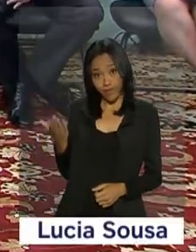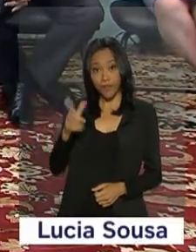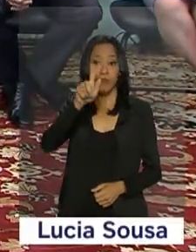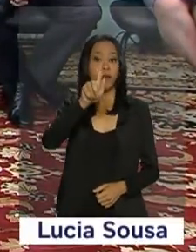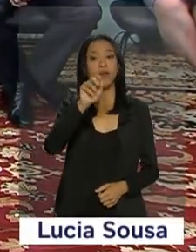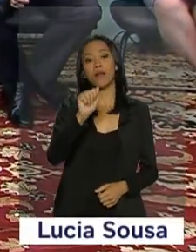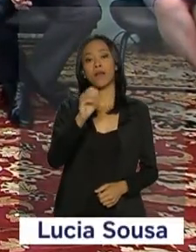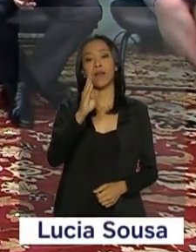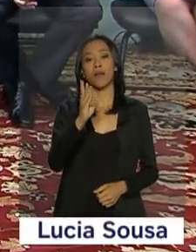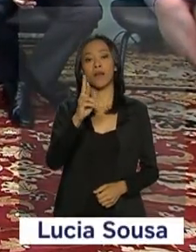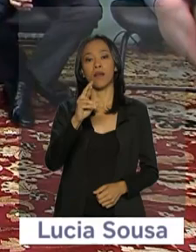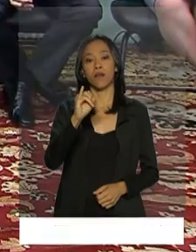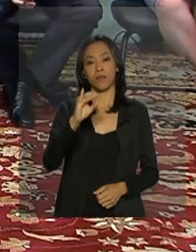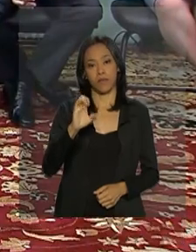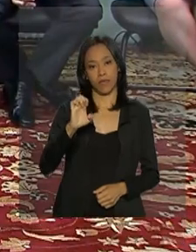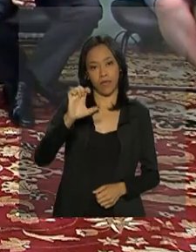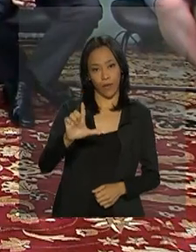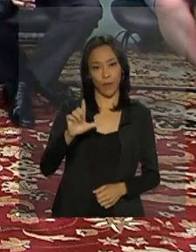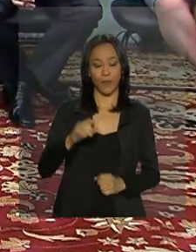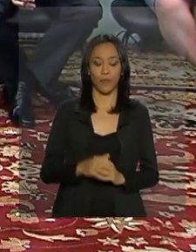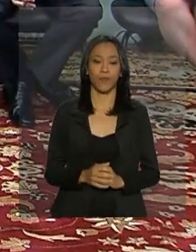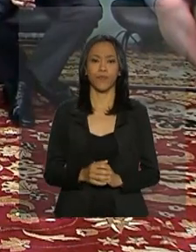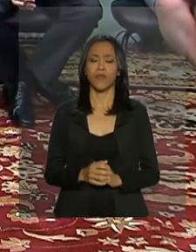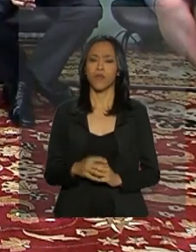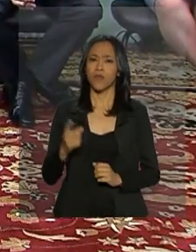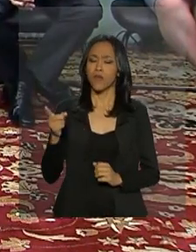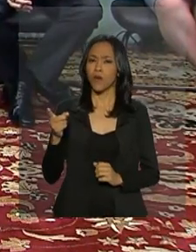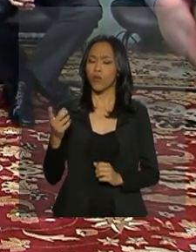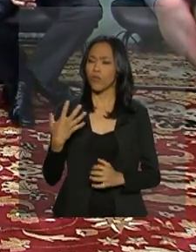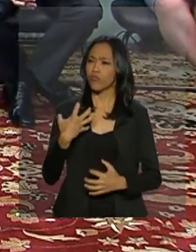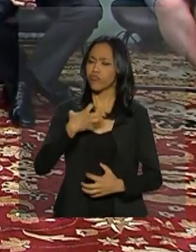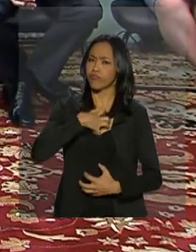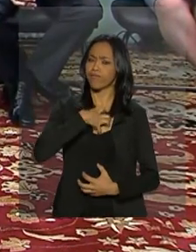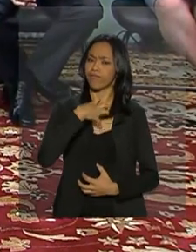adotar o tom da informalidade